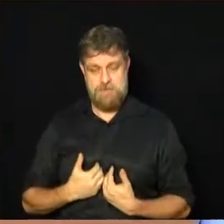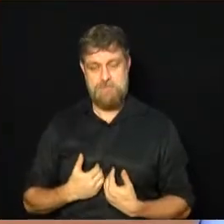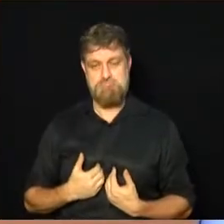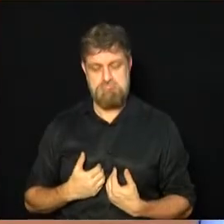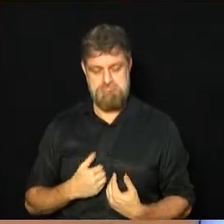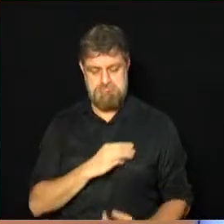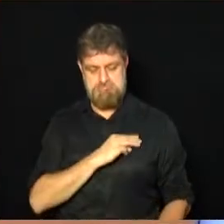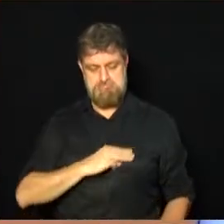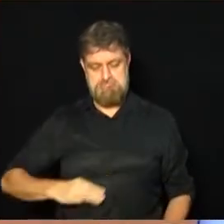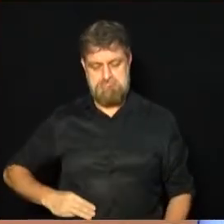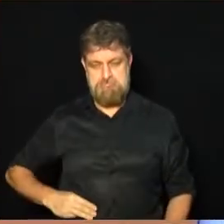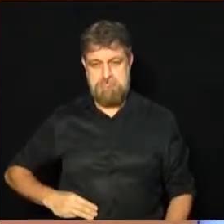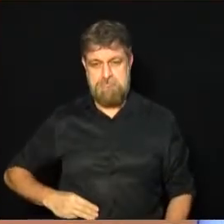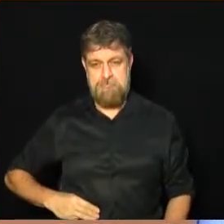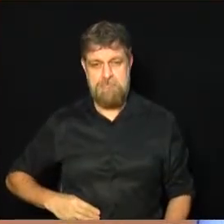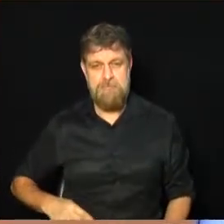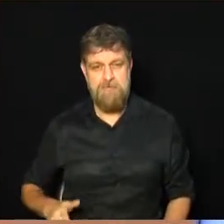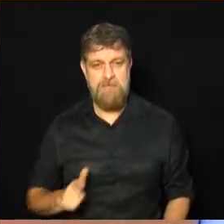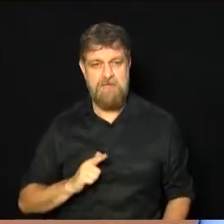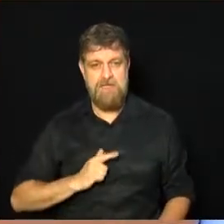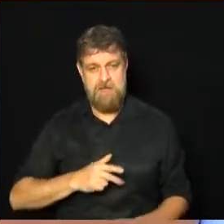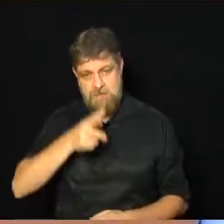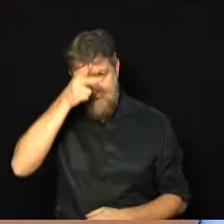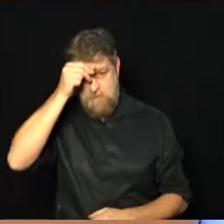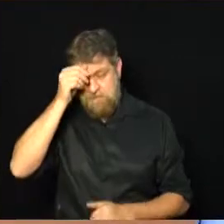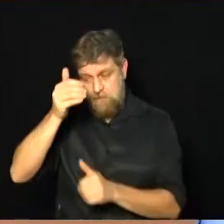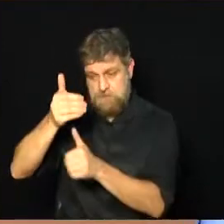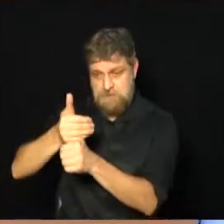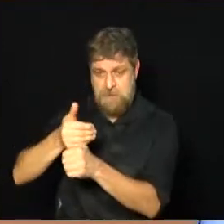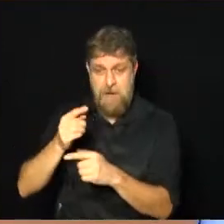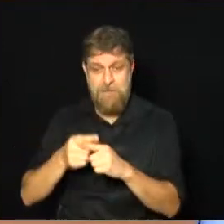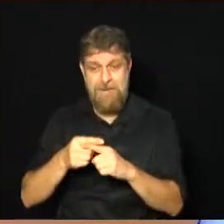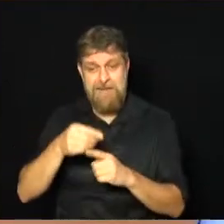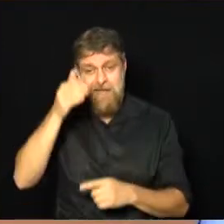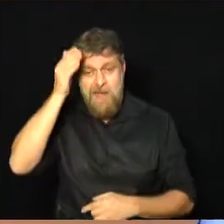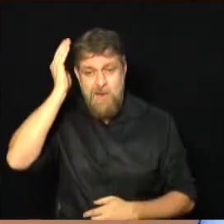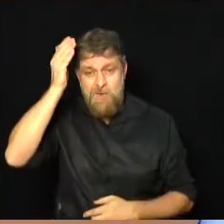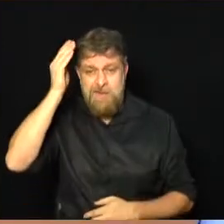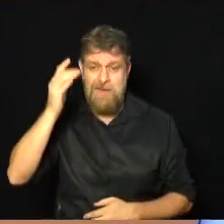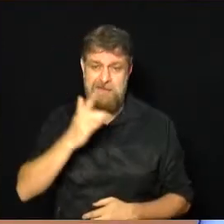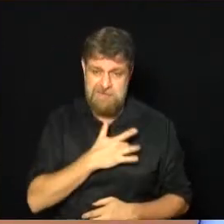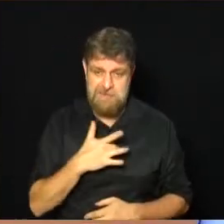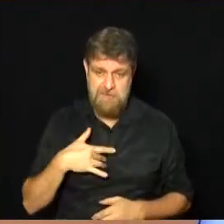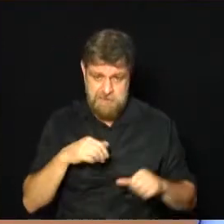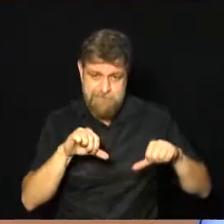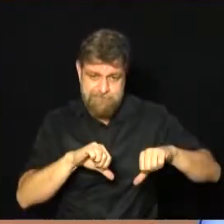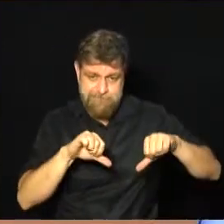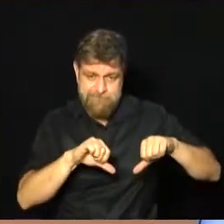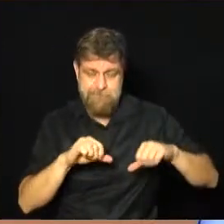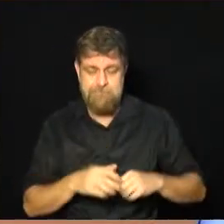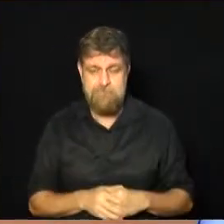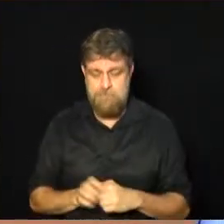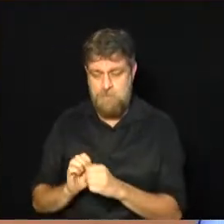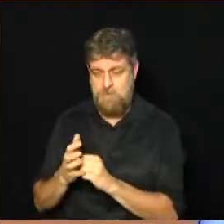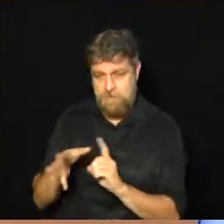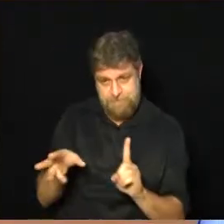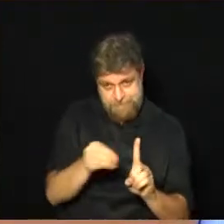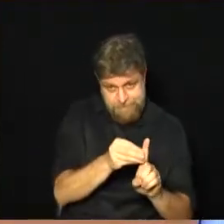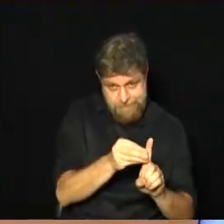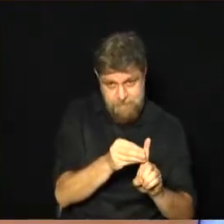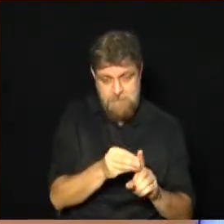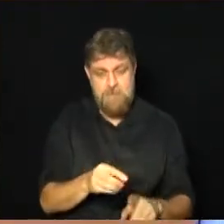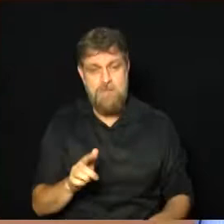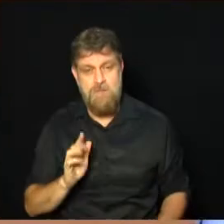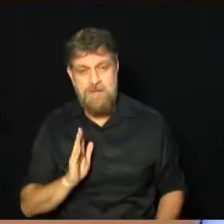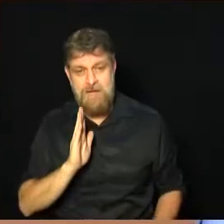a presença do prefeito em exercício, porque o prefeito Dário estava afastado por motivo de doença, e nós fizemos uma cerimônia de